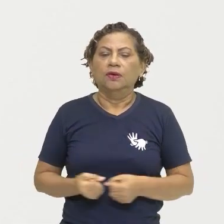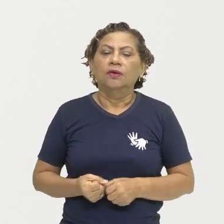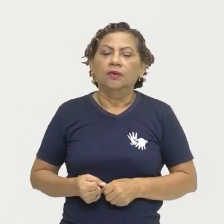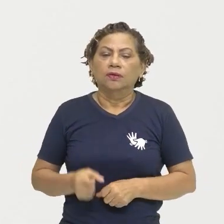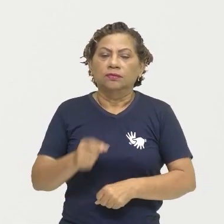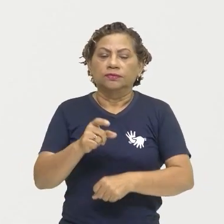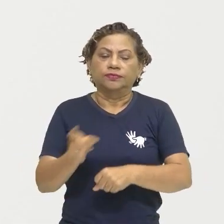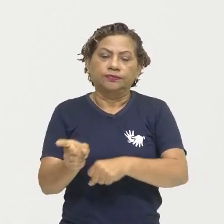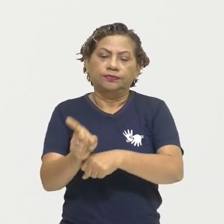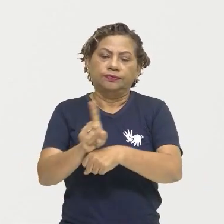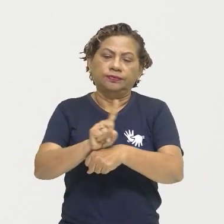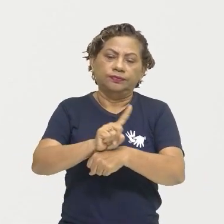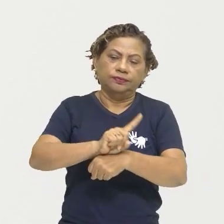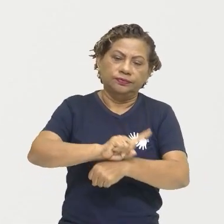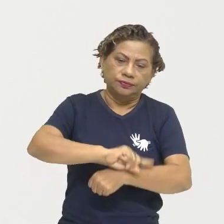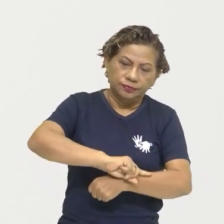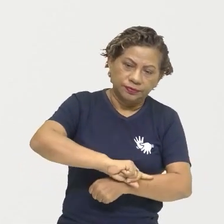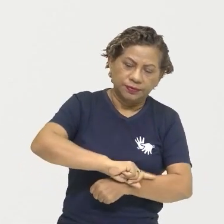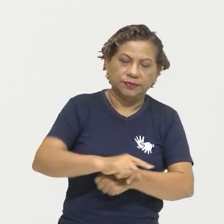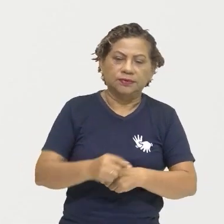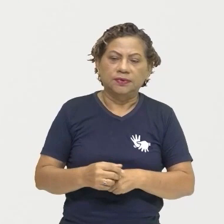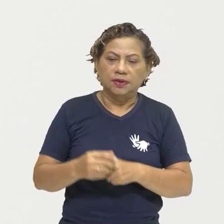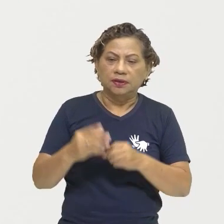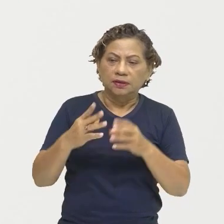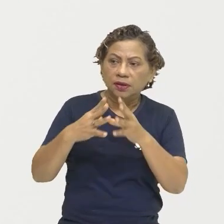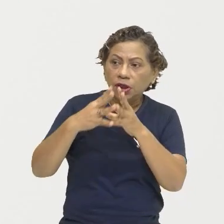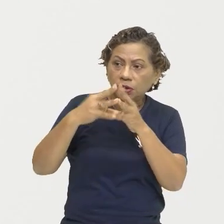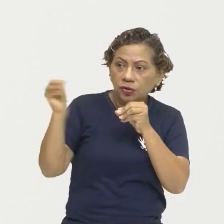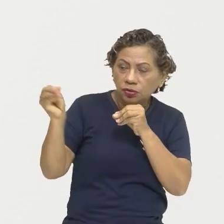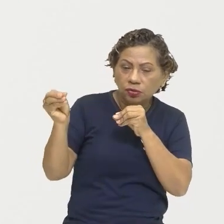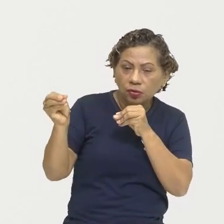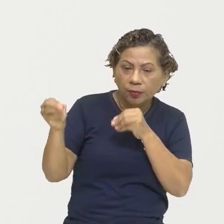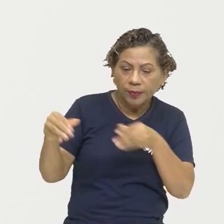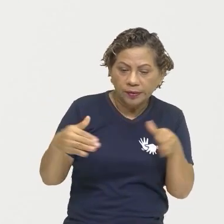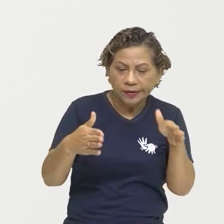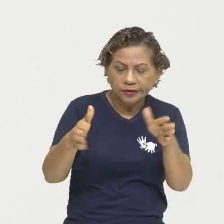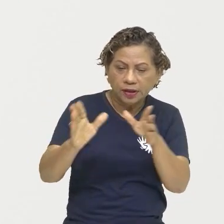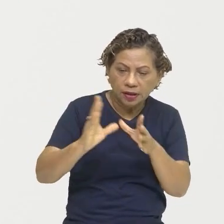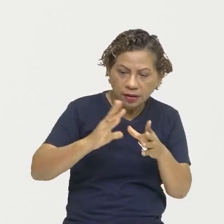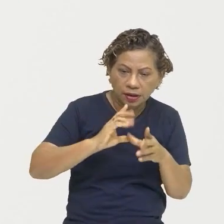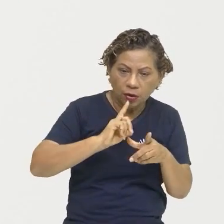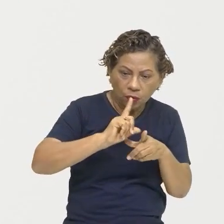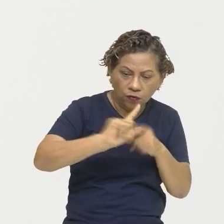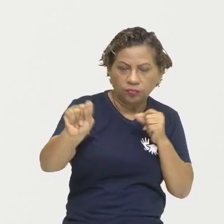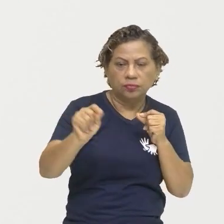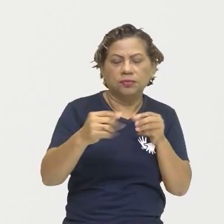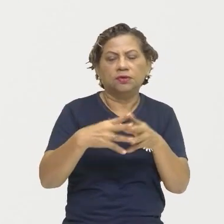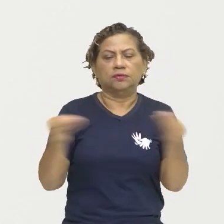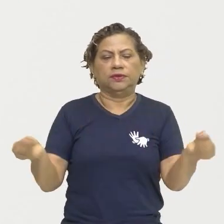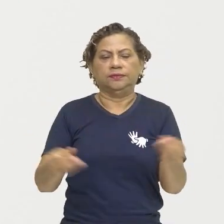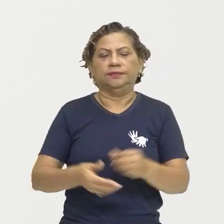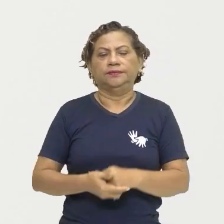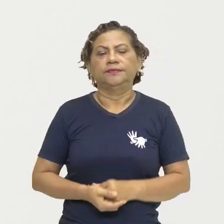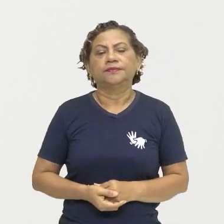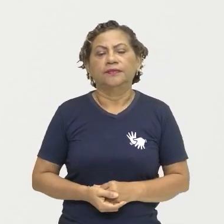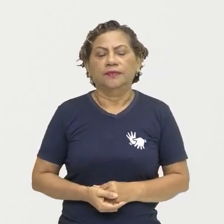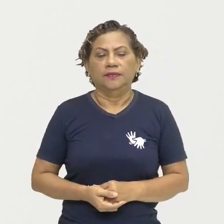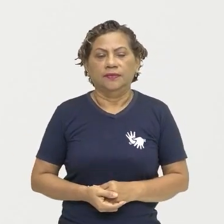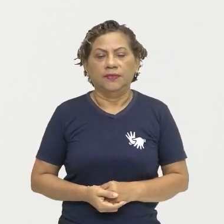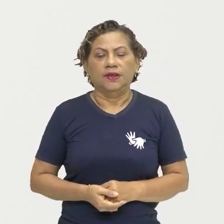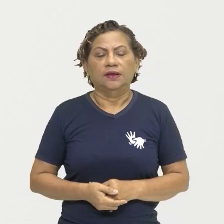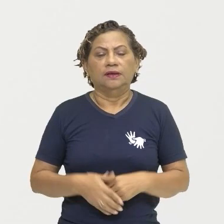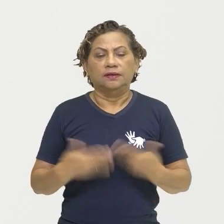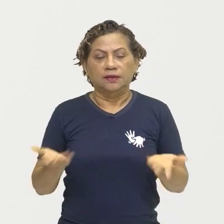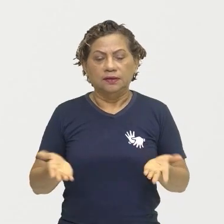oração coordenada. E sumiu na estrada, terceira oração coordenada. Então,